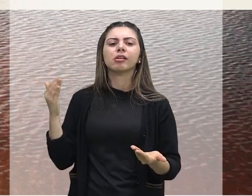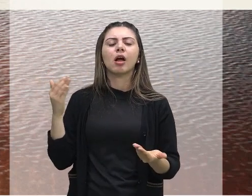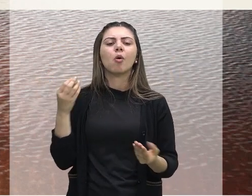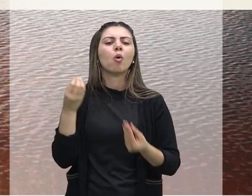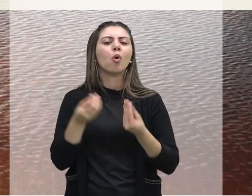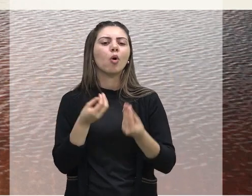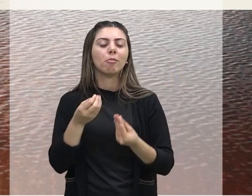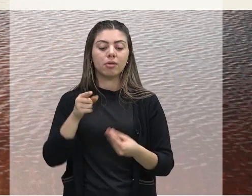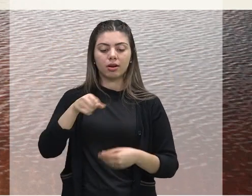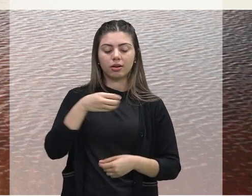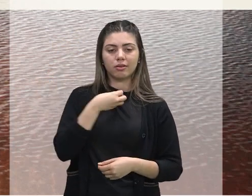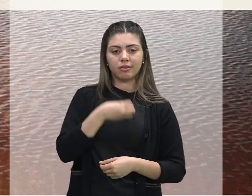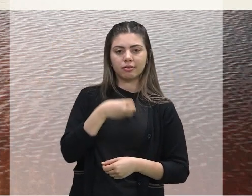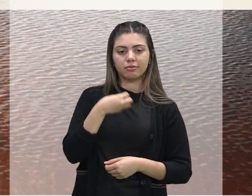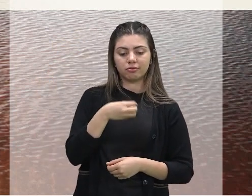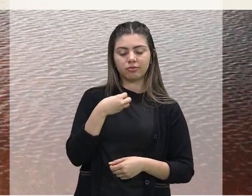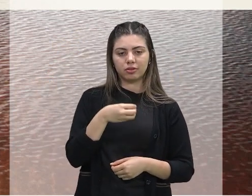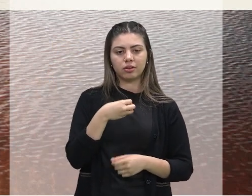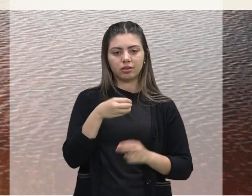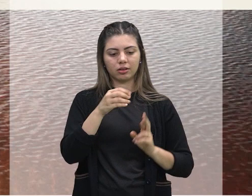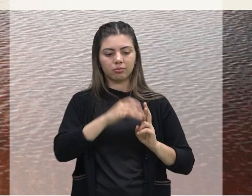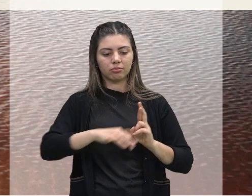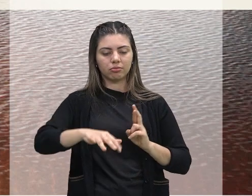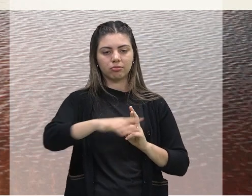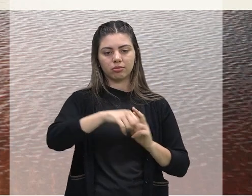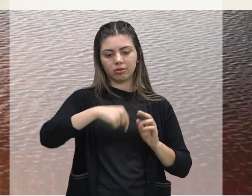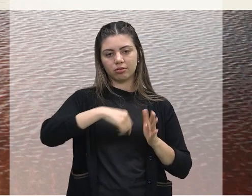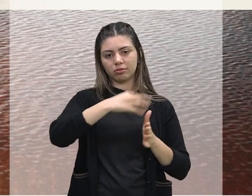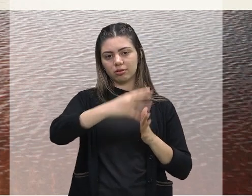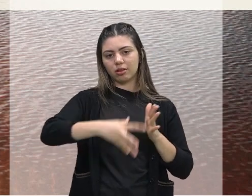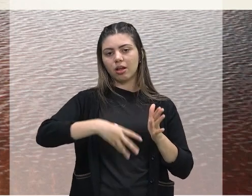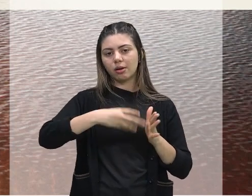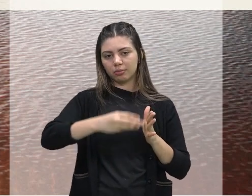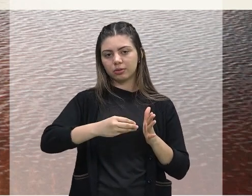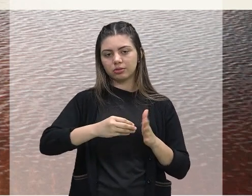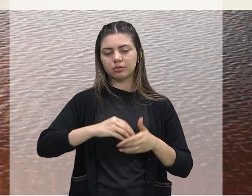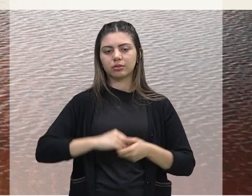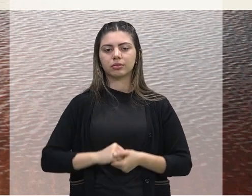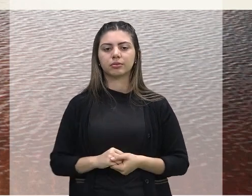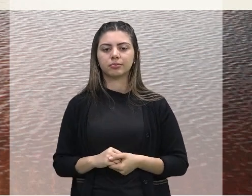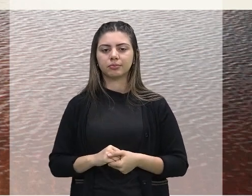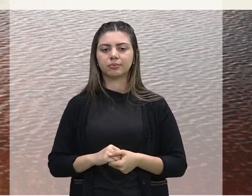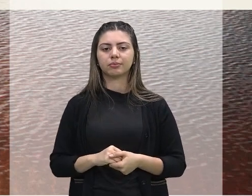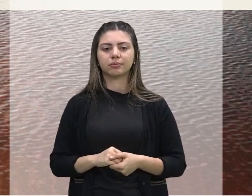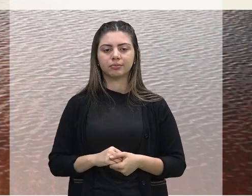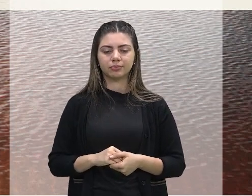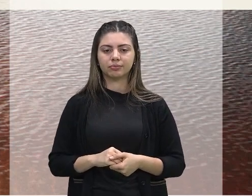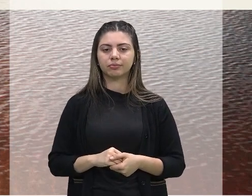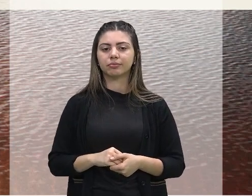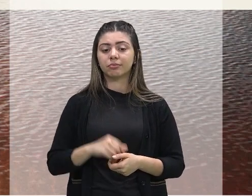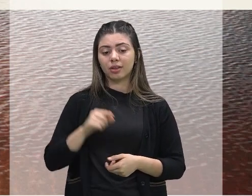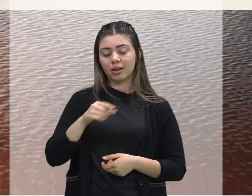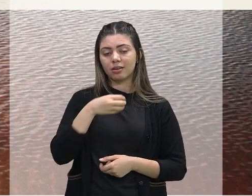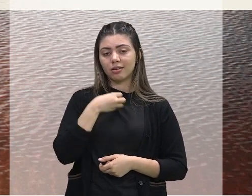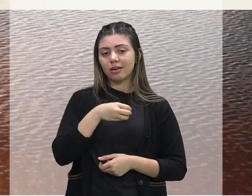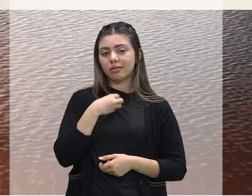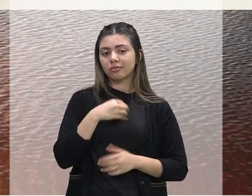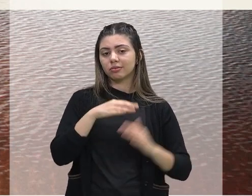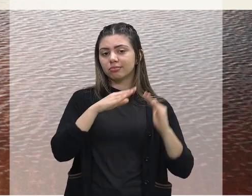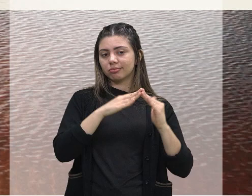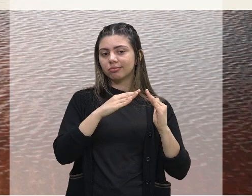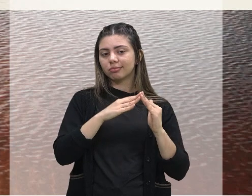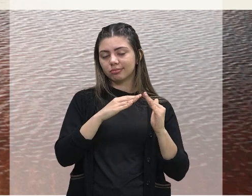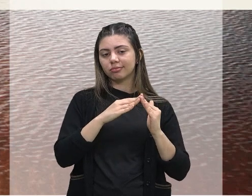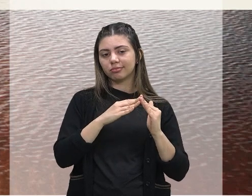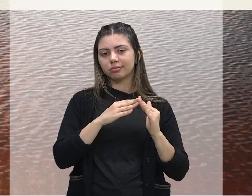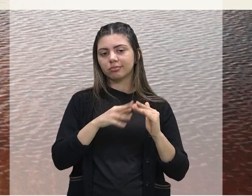habita e trabalha na várzea da Amazônia e também na terra firme, né? Onde ele mora, onde estão as moradias, né?